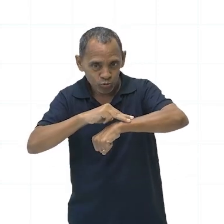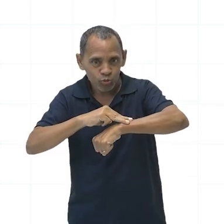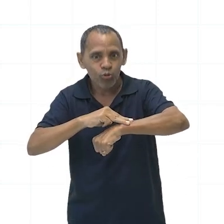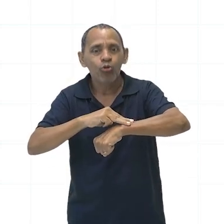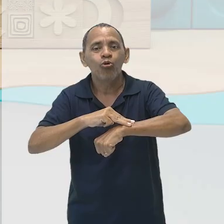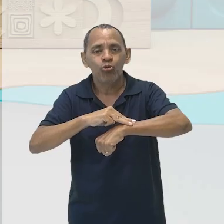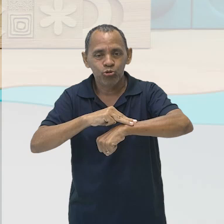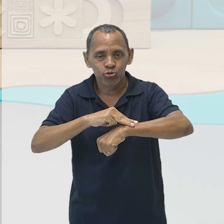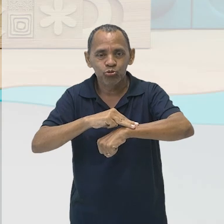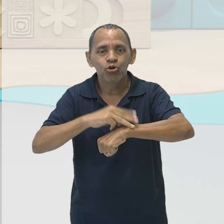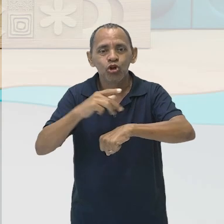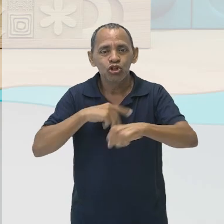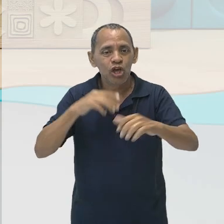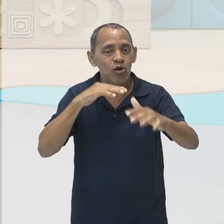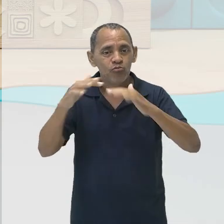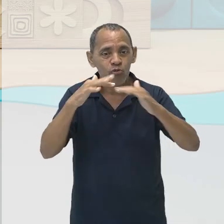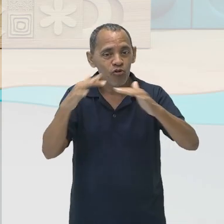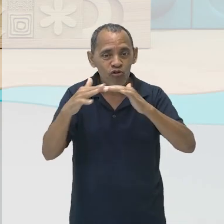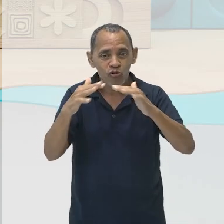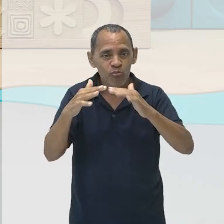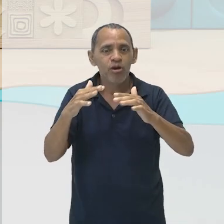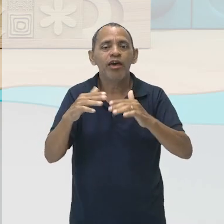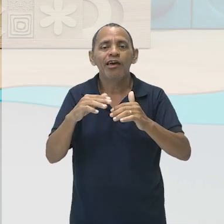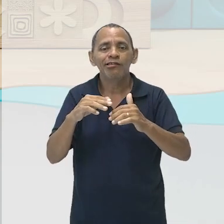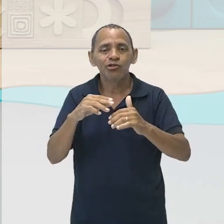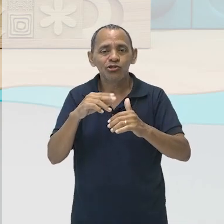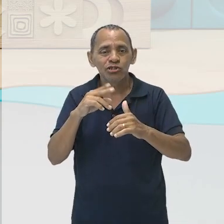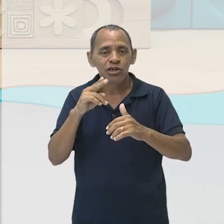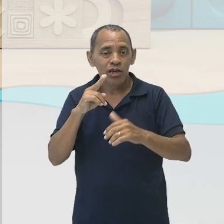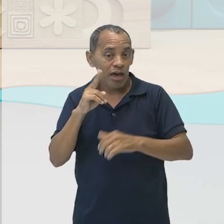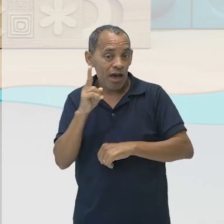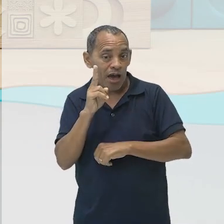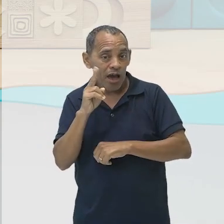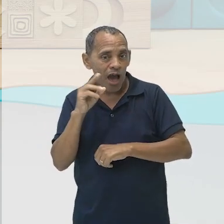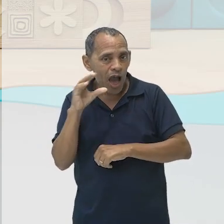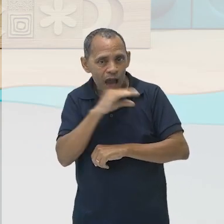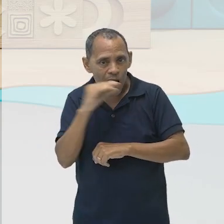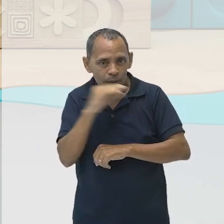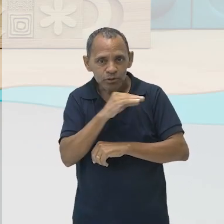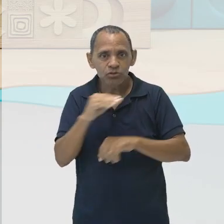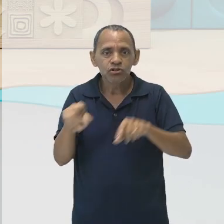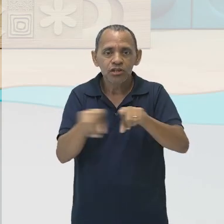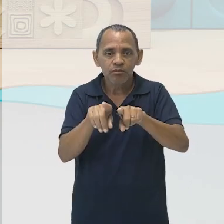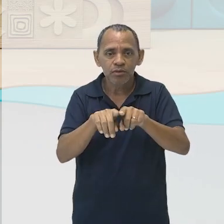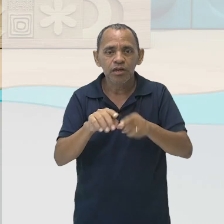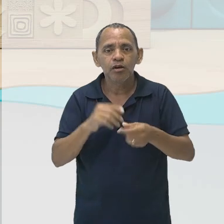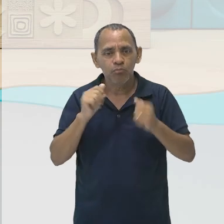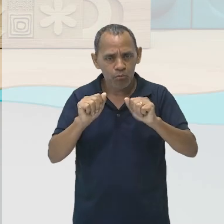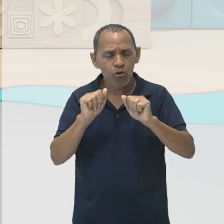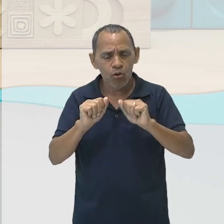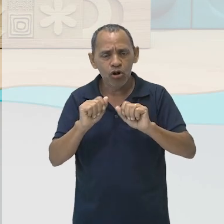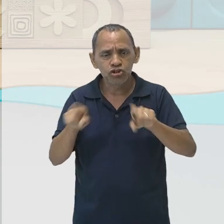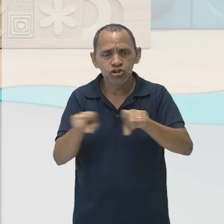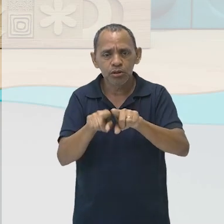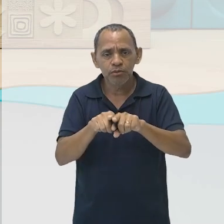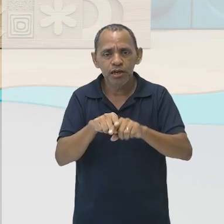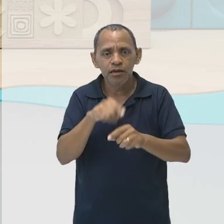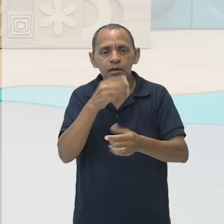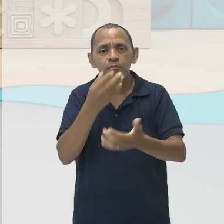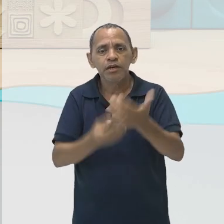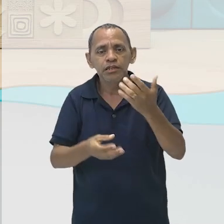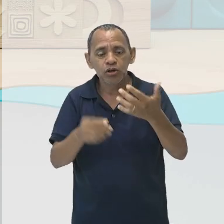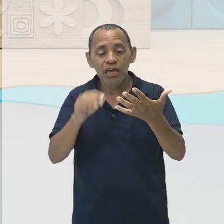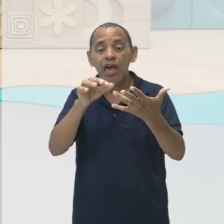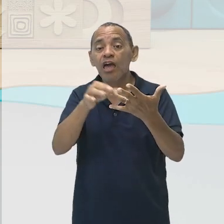contraídos, né? E numa dessa você pode ali se machucar, perder até seu dedo, justamente porque ela pode morder o seu dedo com